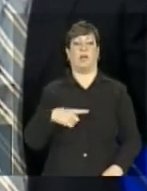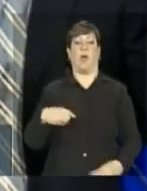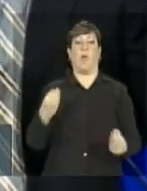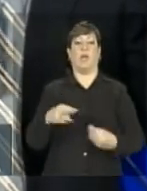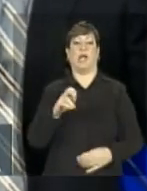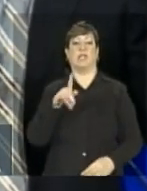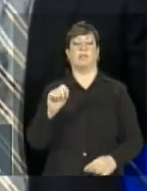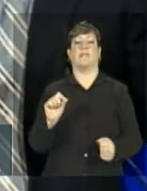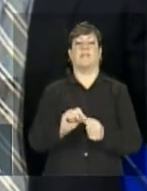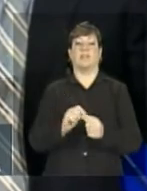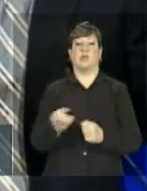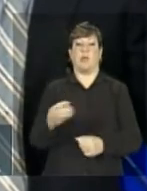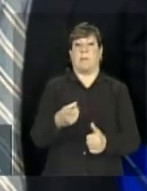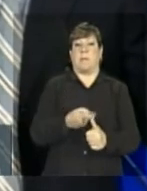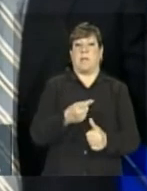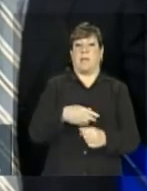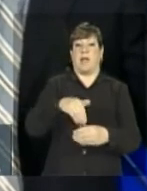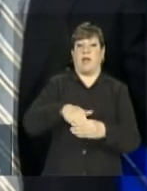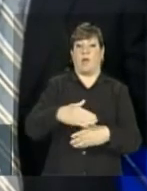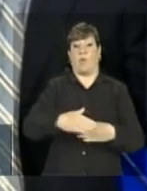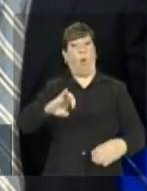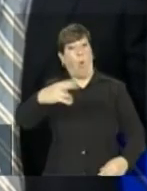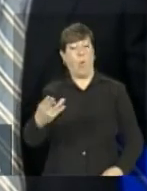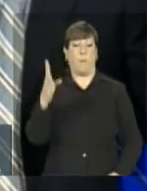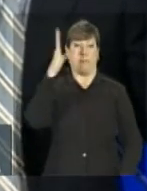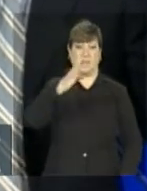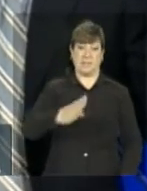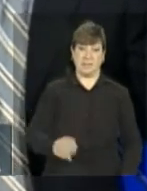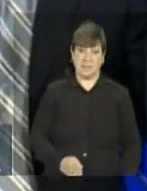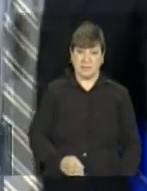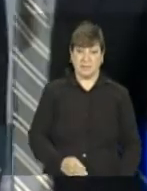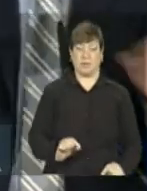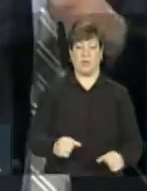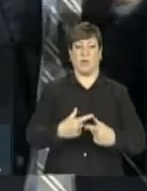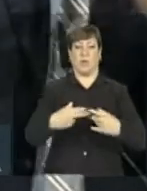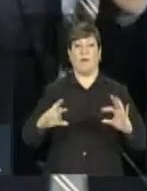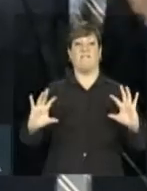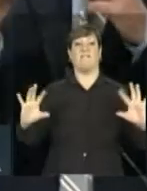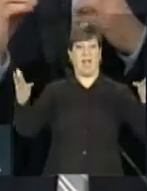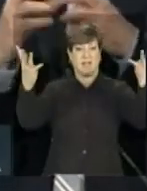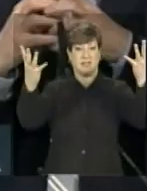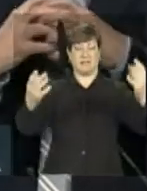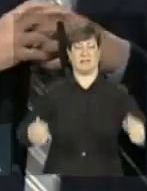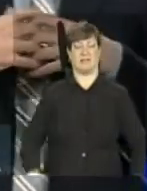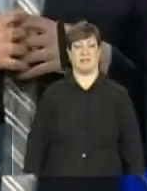suas primeiras eleições, ou no Brasil, num período de festa.